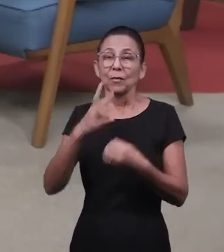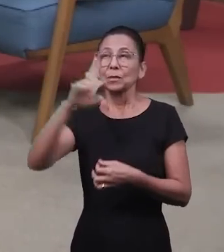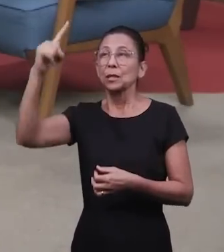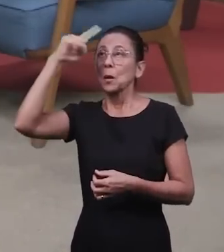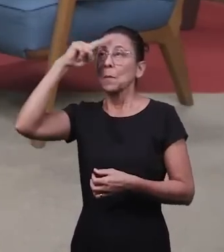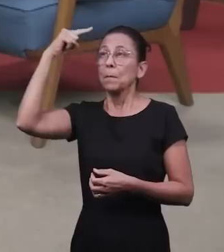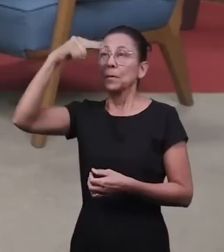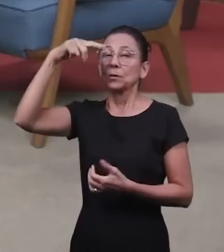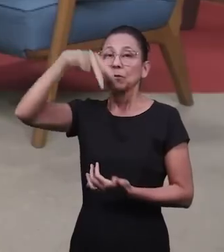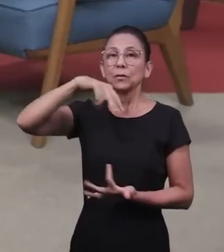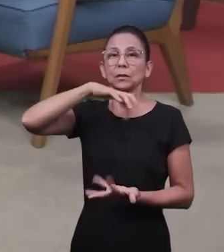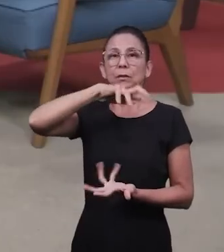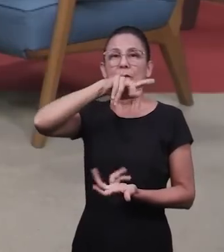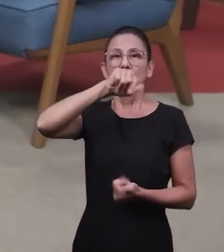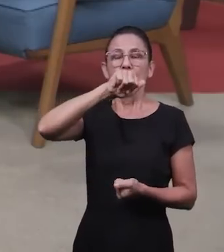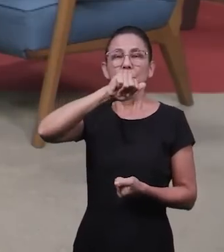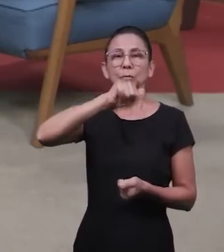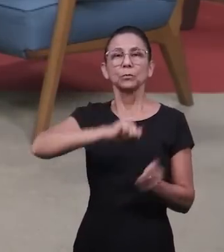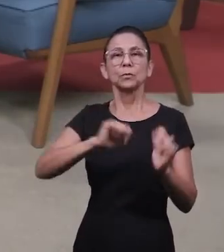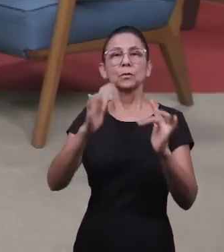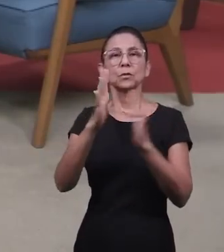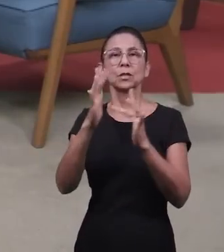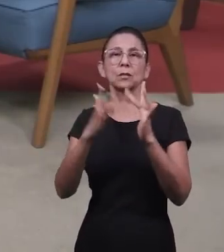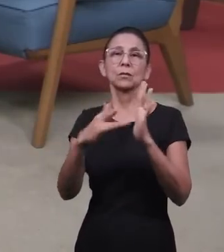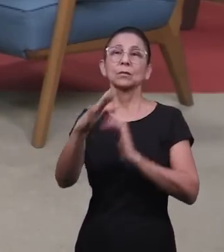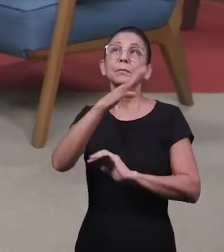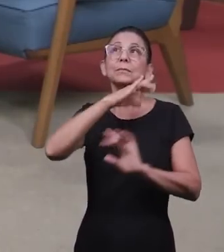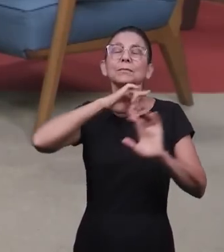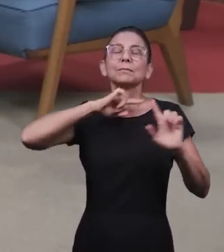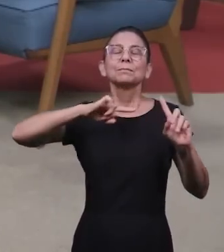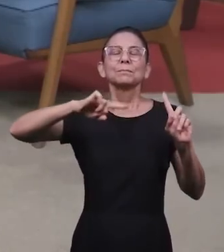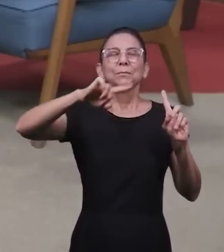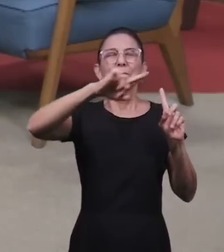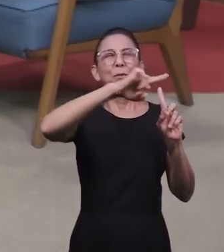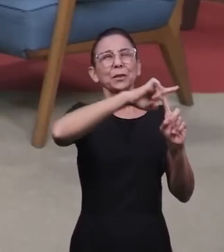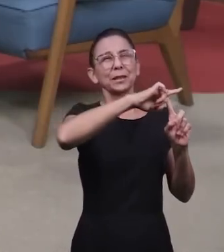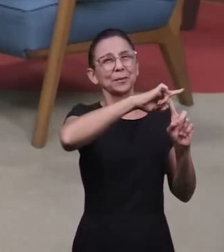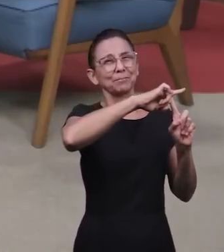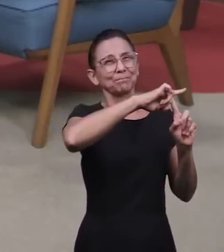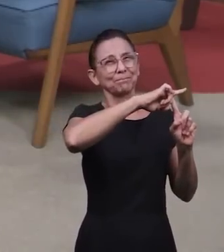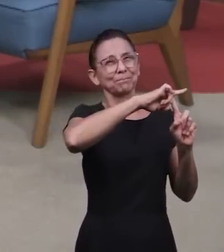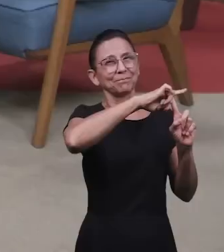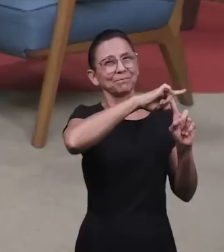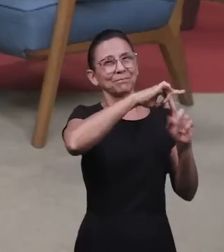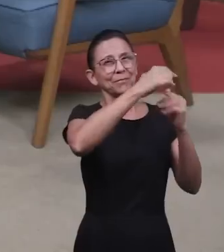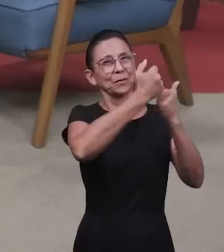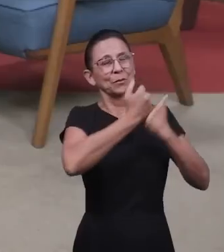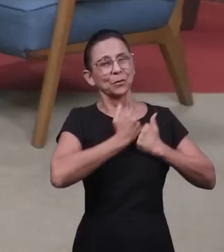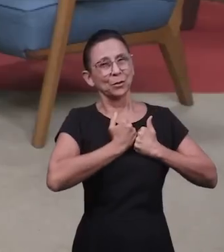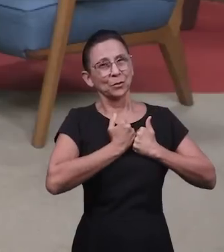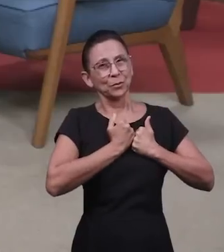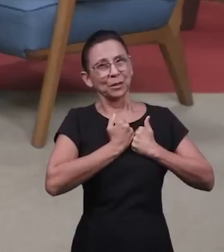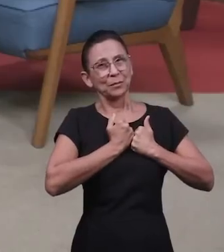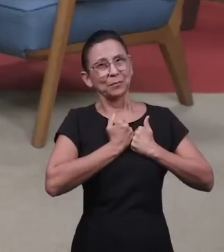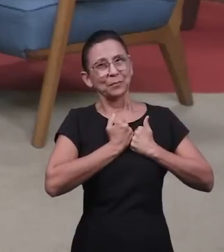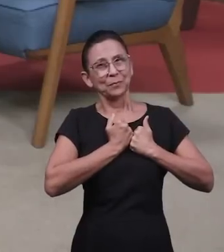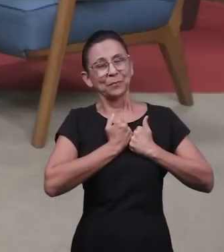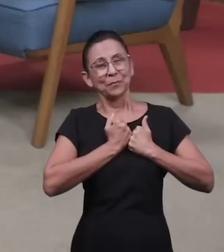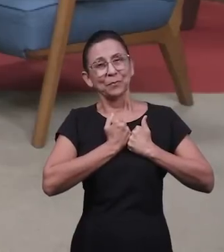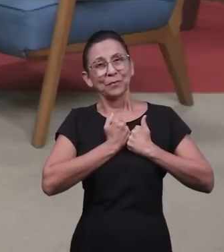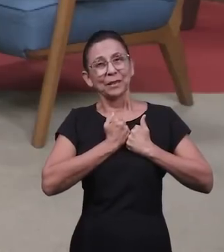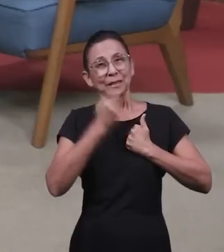mundo, o fez vir ao mundo para morrer pelo homem e ressuscitar. É